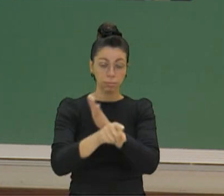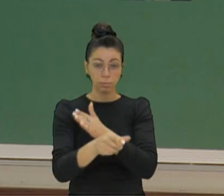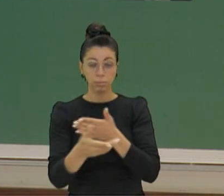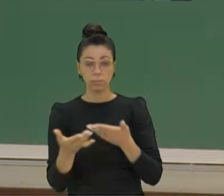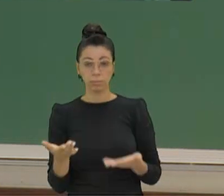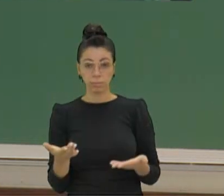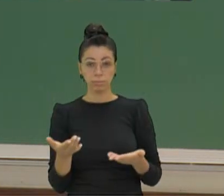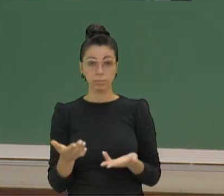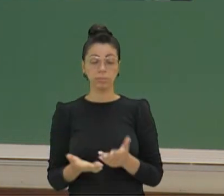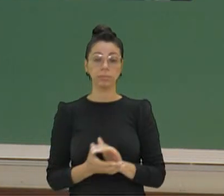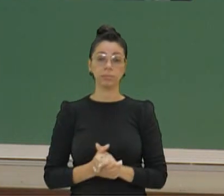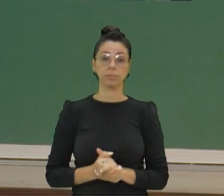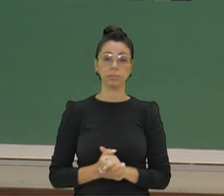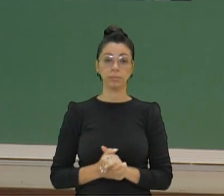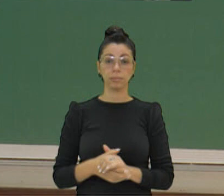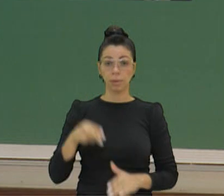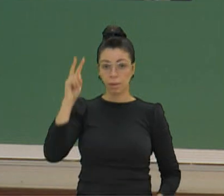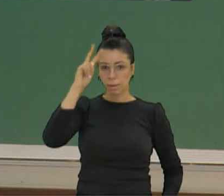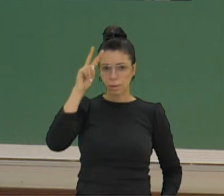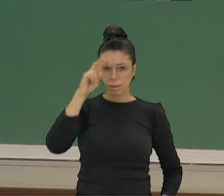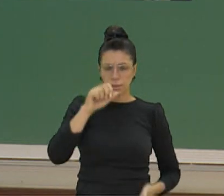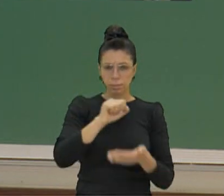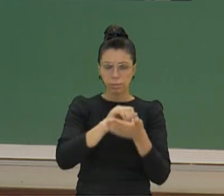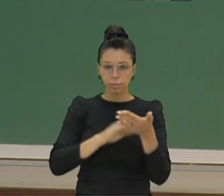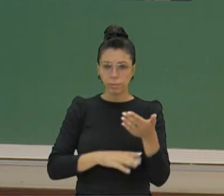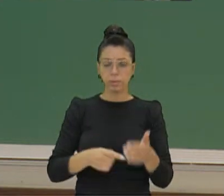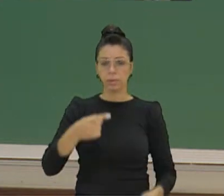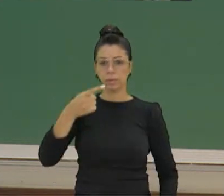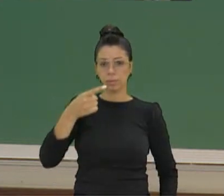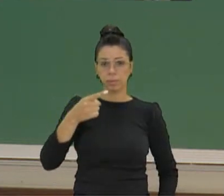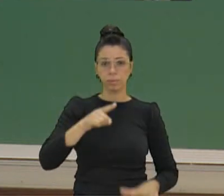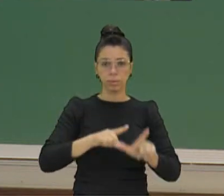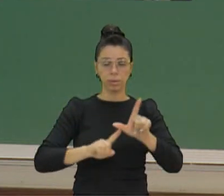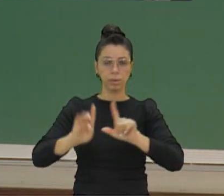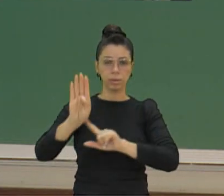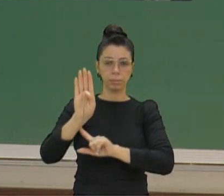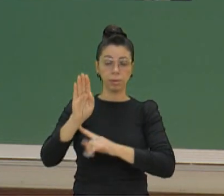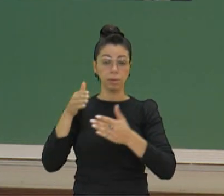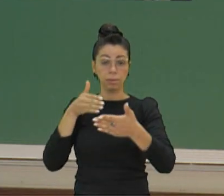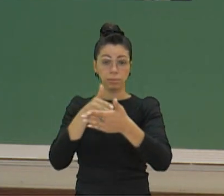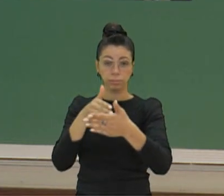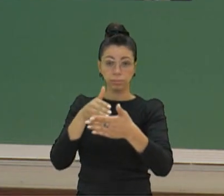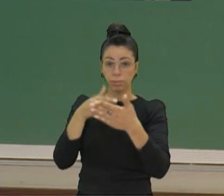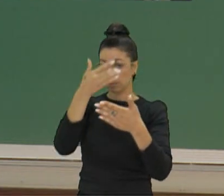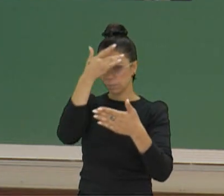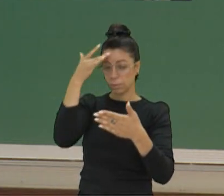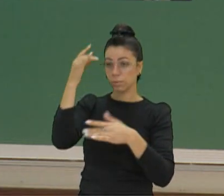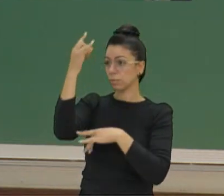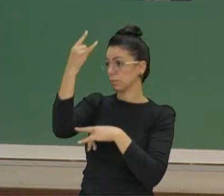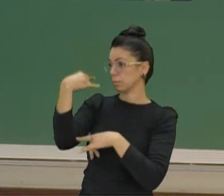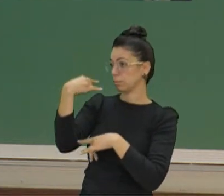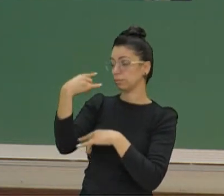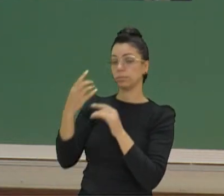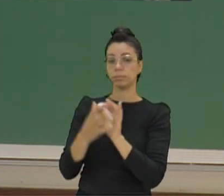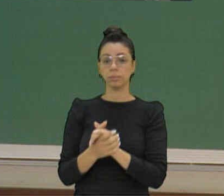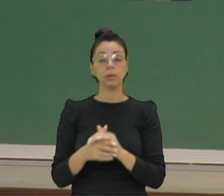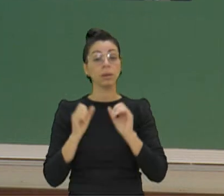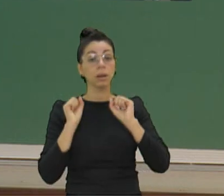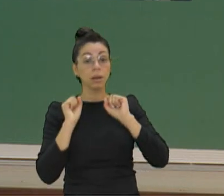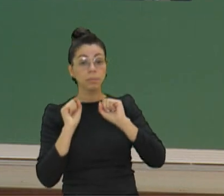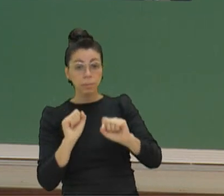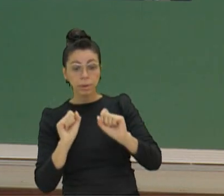agora há pouco. Lembra do exercício 1, letra B, das limitações de uma pessoa cega? Será que essa pessoa ela pode